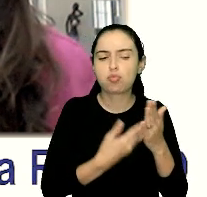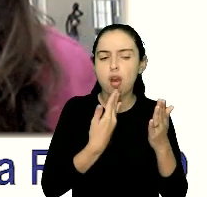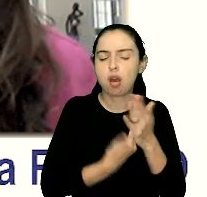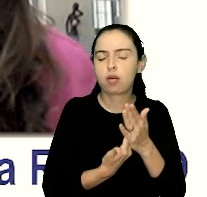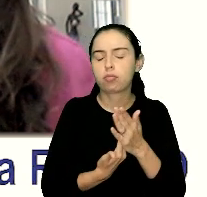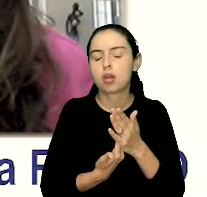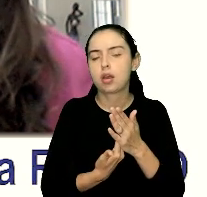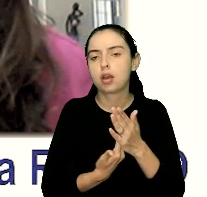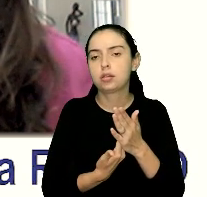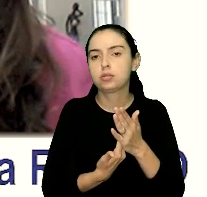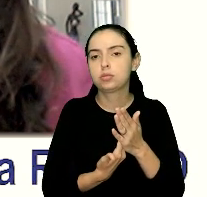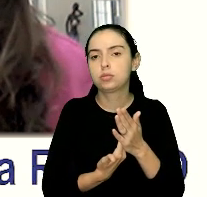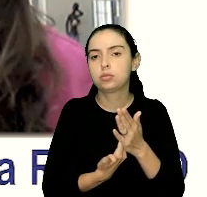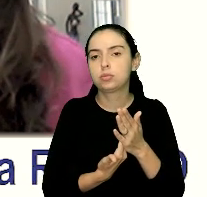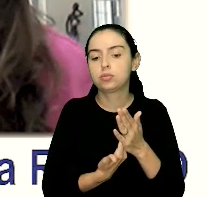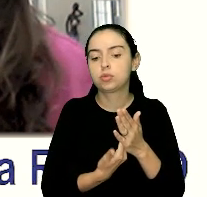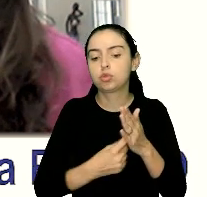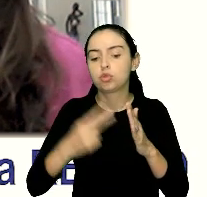programas ou técnicas